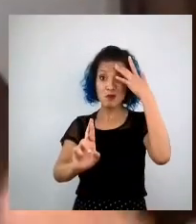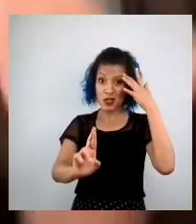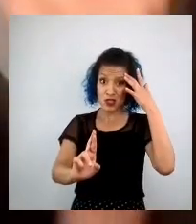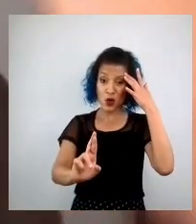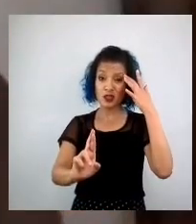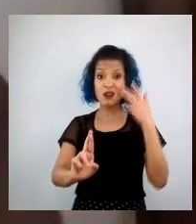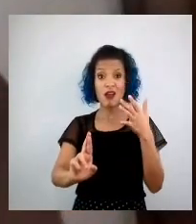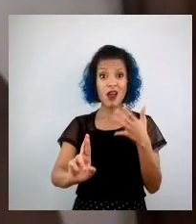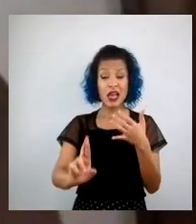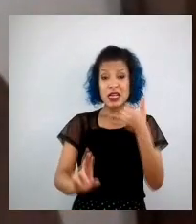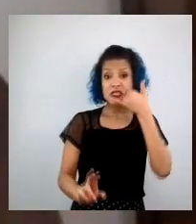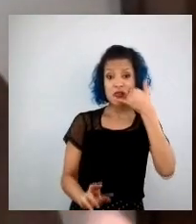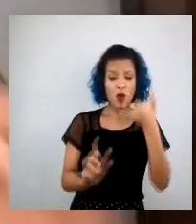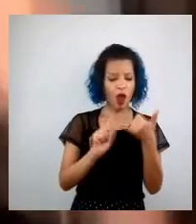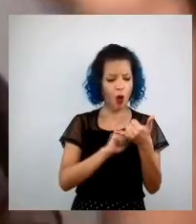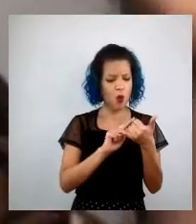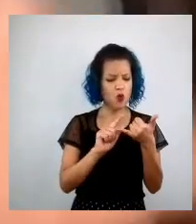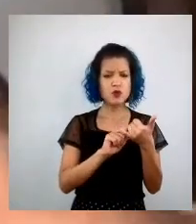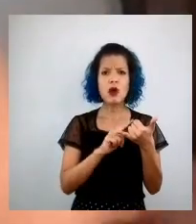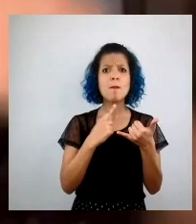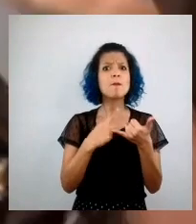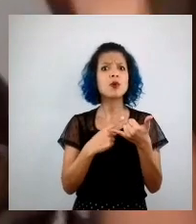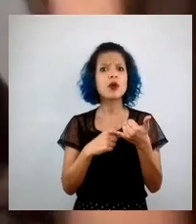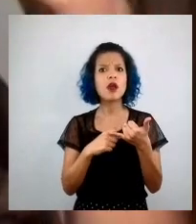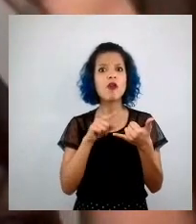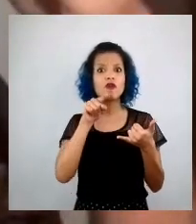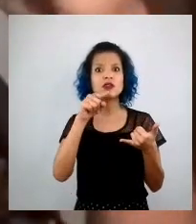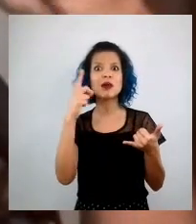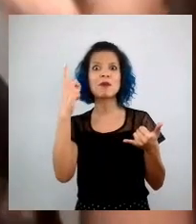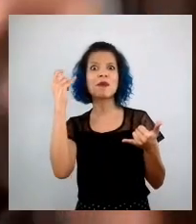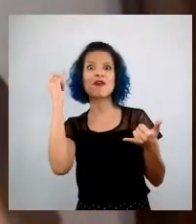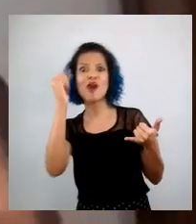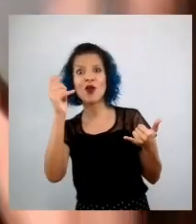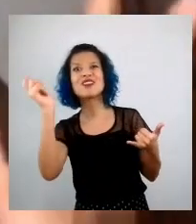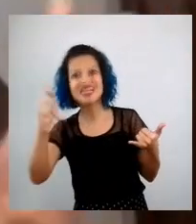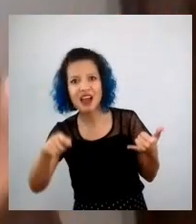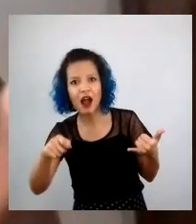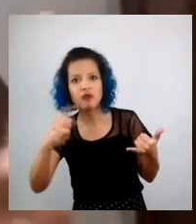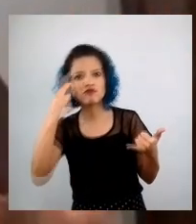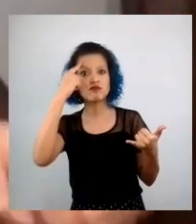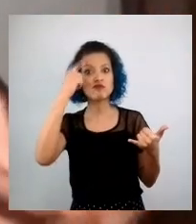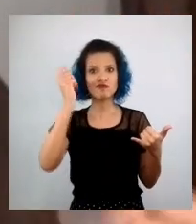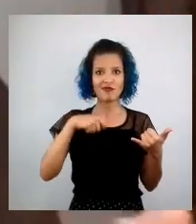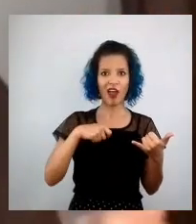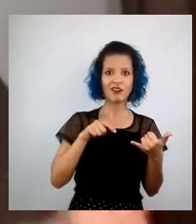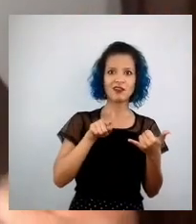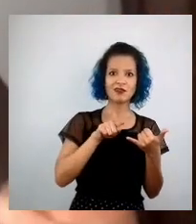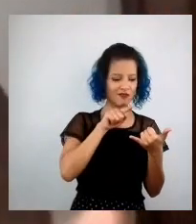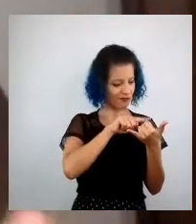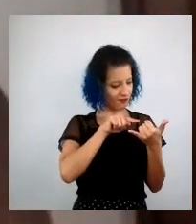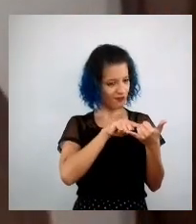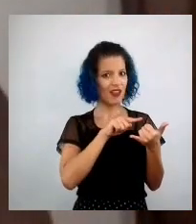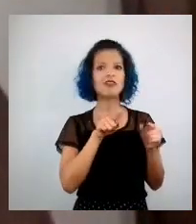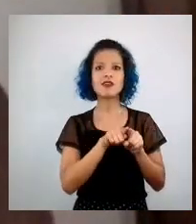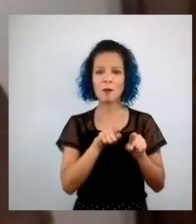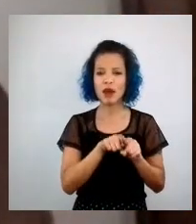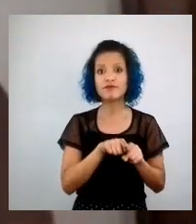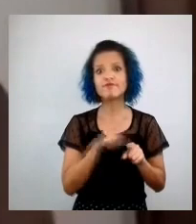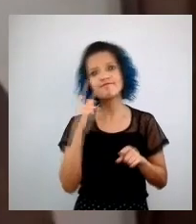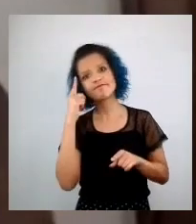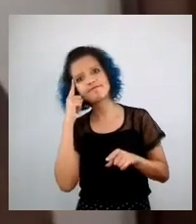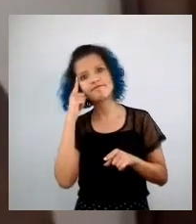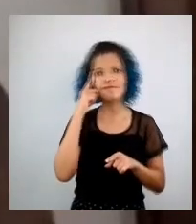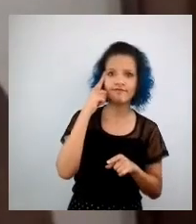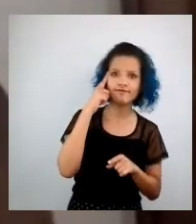que é possível através de você, e óbvio, né, sempre devido às proporções, eu sempre fico pensando desse lugar do